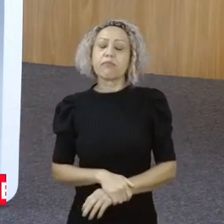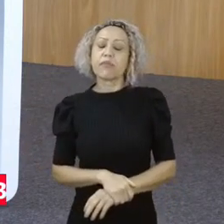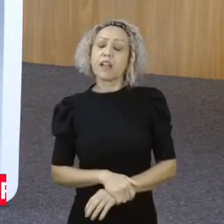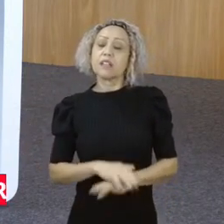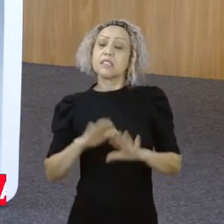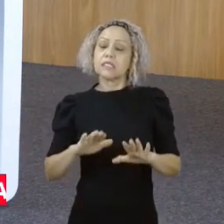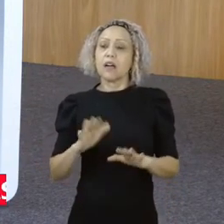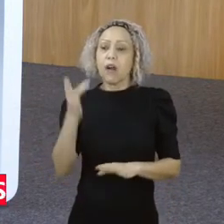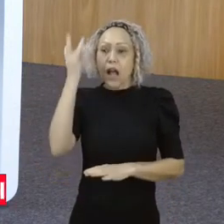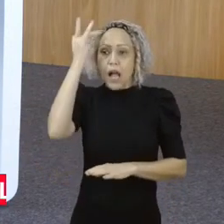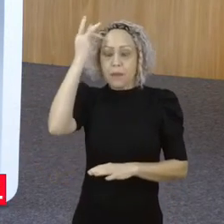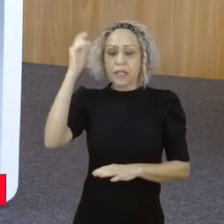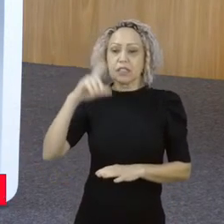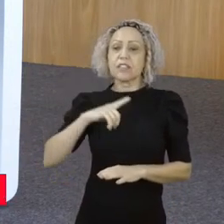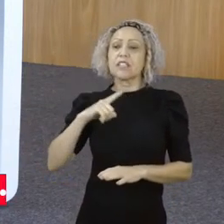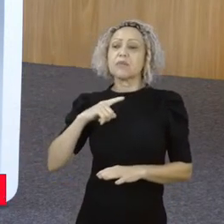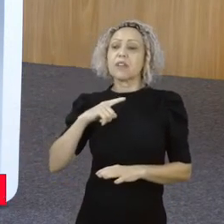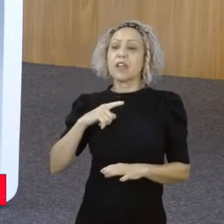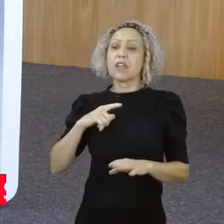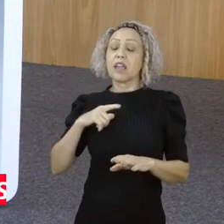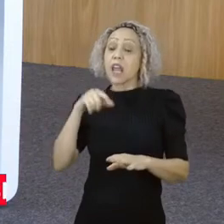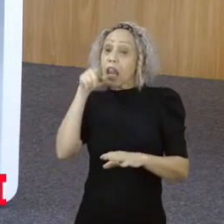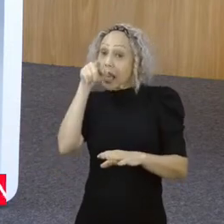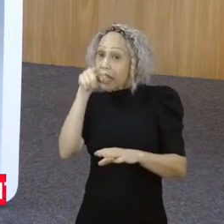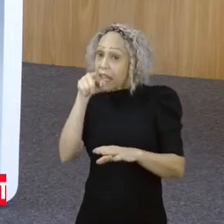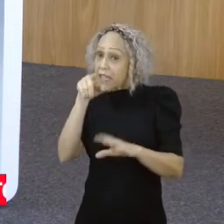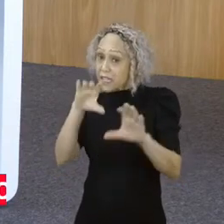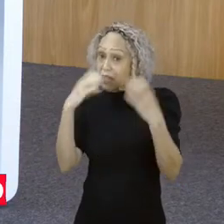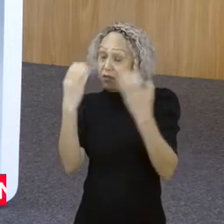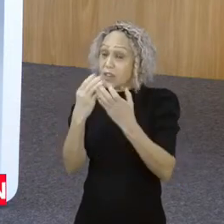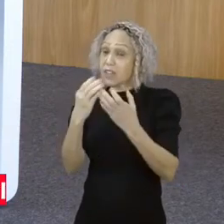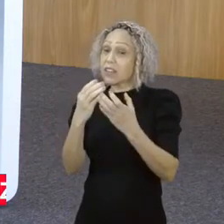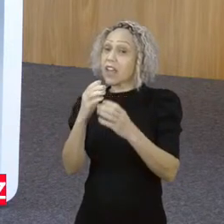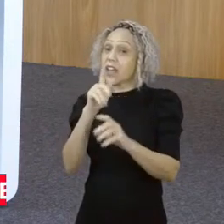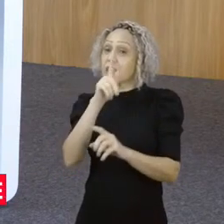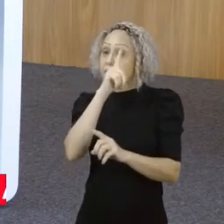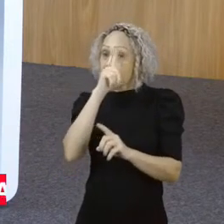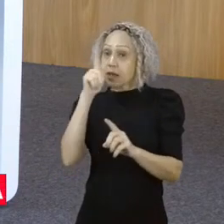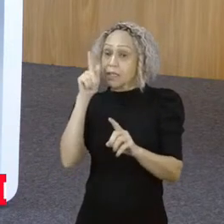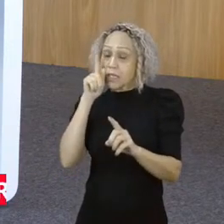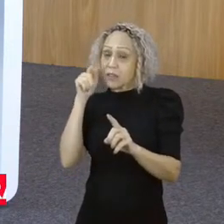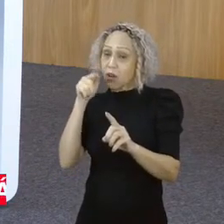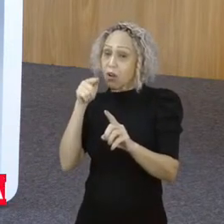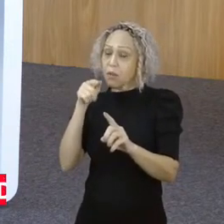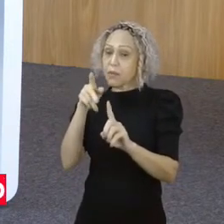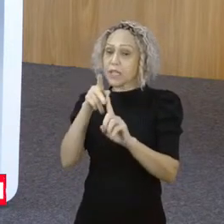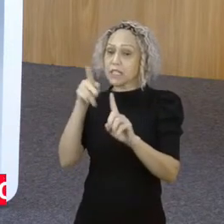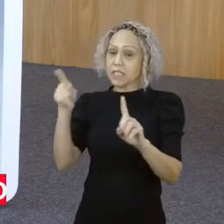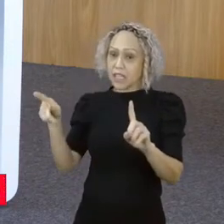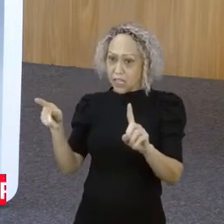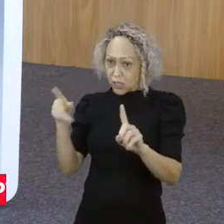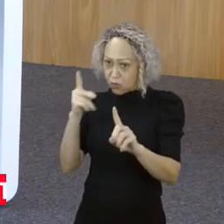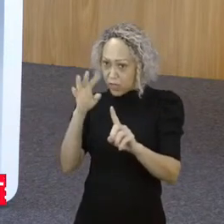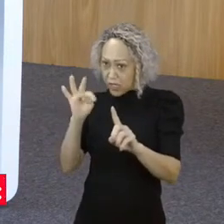nacional do PT, Gleisi Hoffmann, nesse evento. Para mais informações, você pode acessar o site